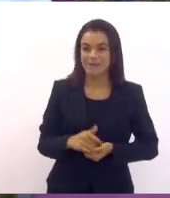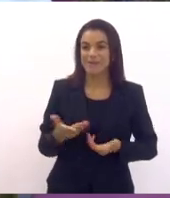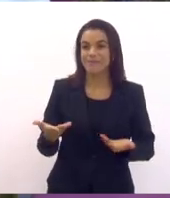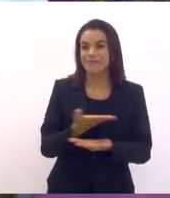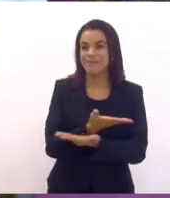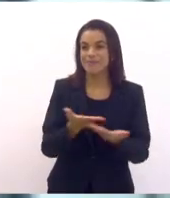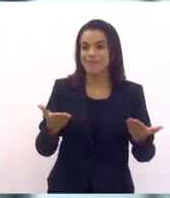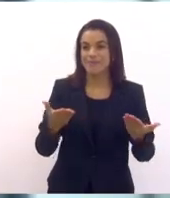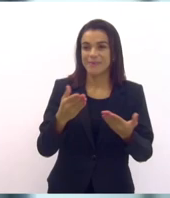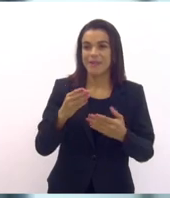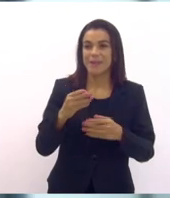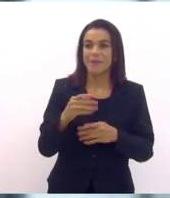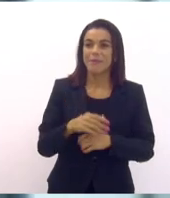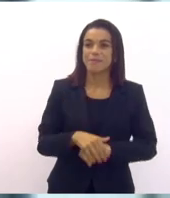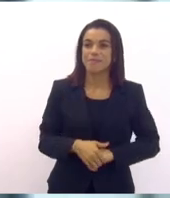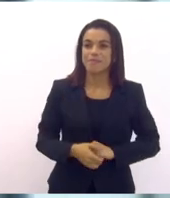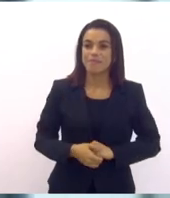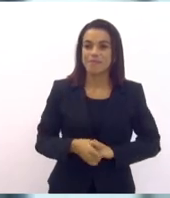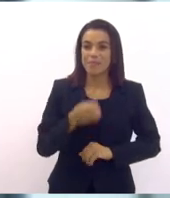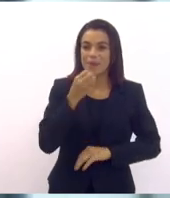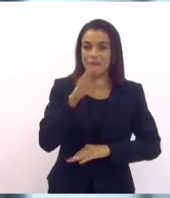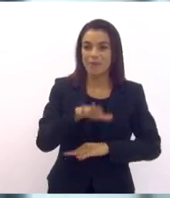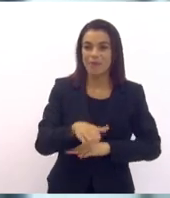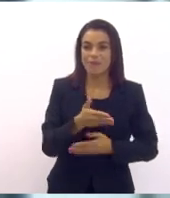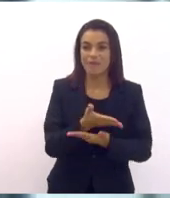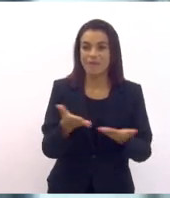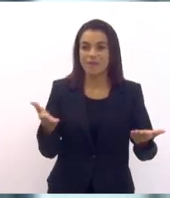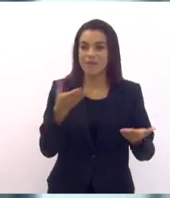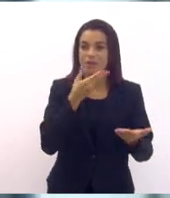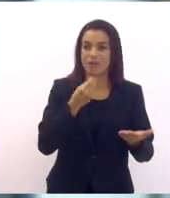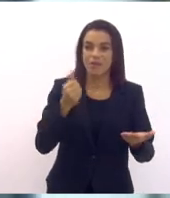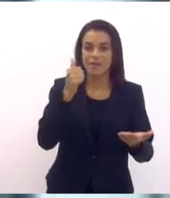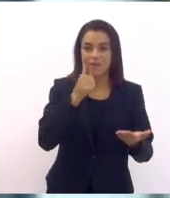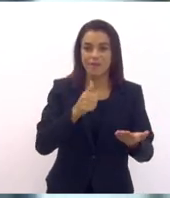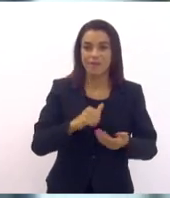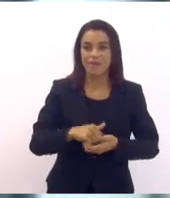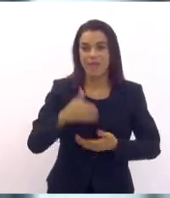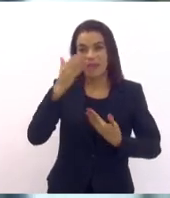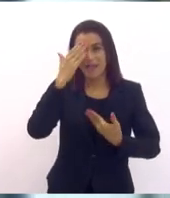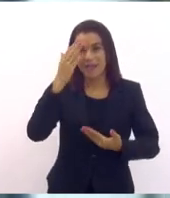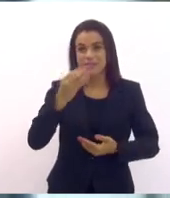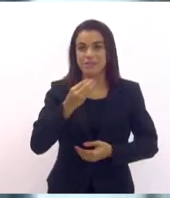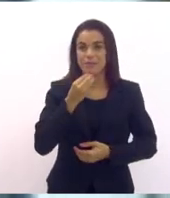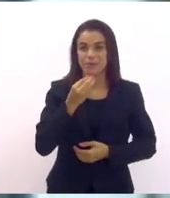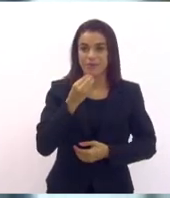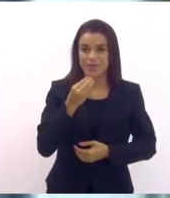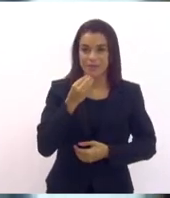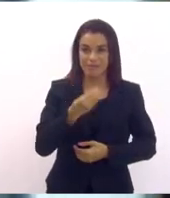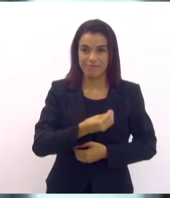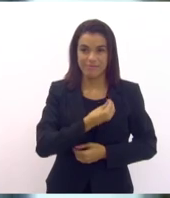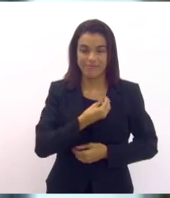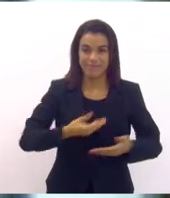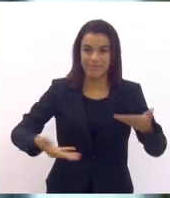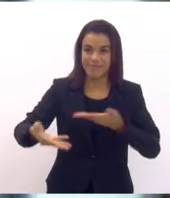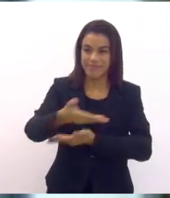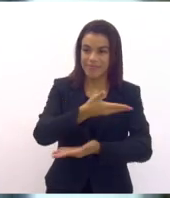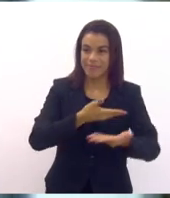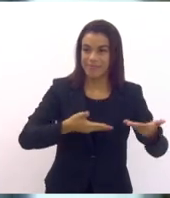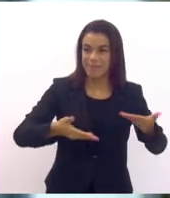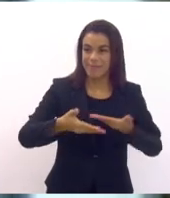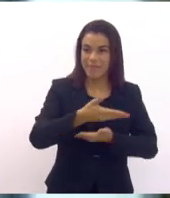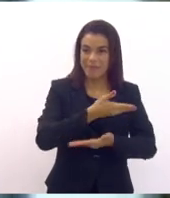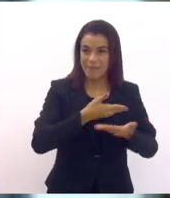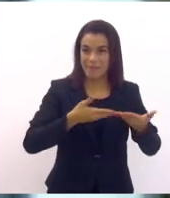sobre vocês boa tarde a todos e a todas agradecer essa oportunidade de poder estar aqui e compartilhar